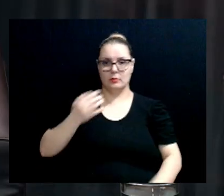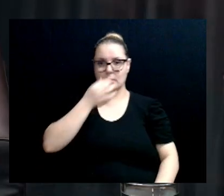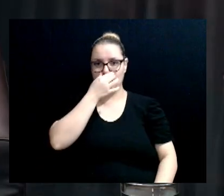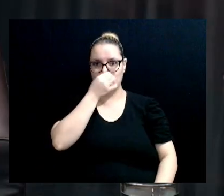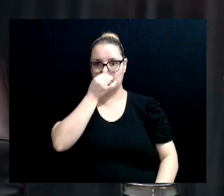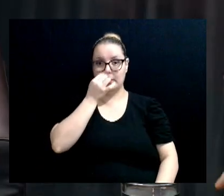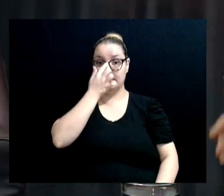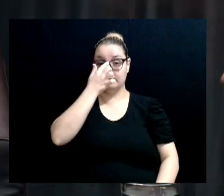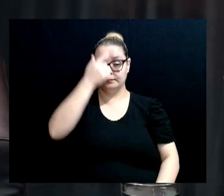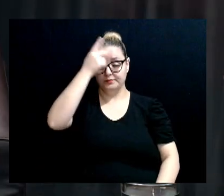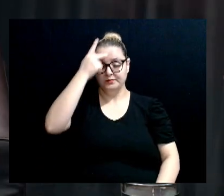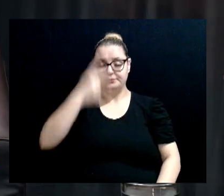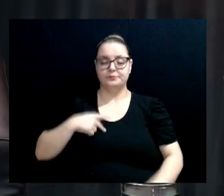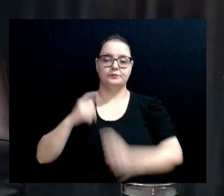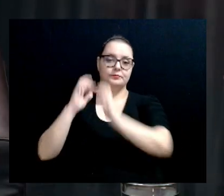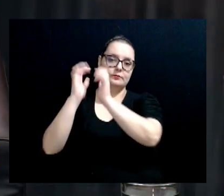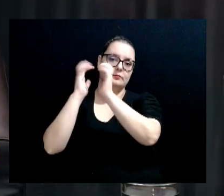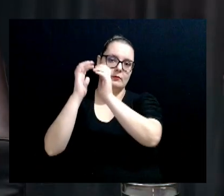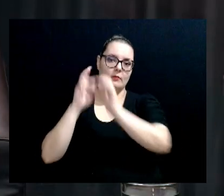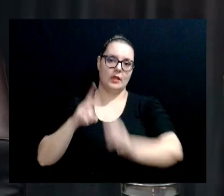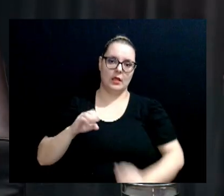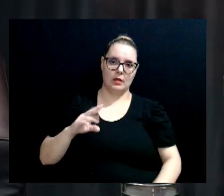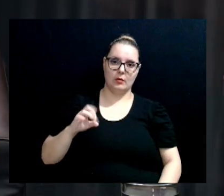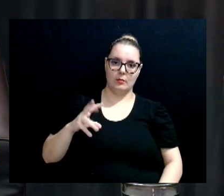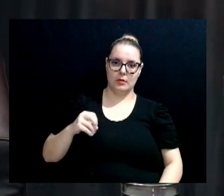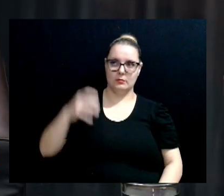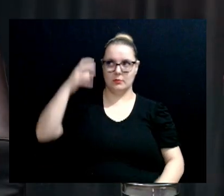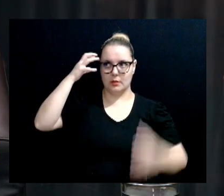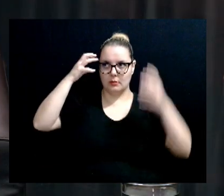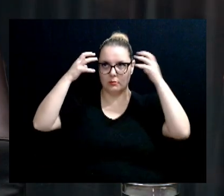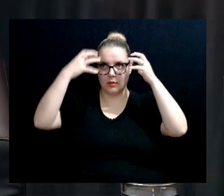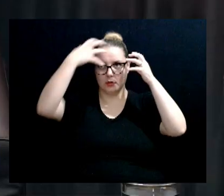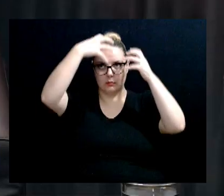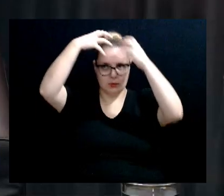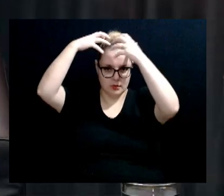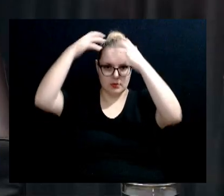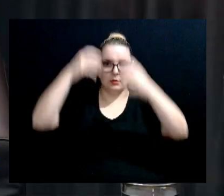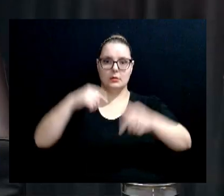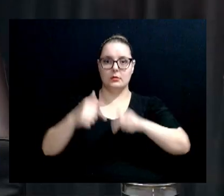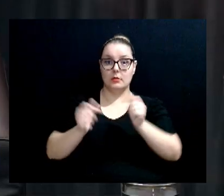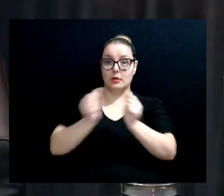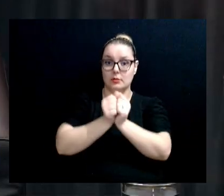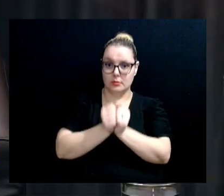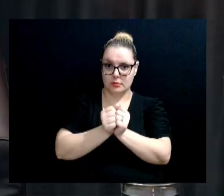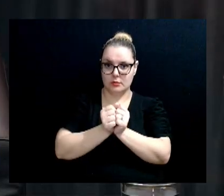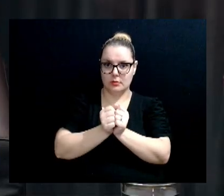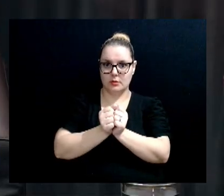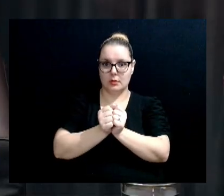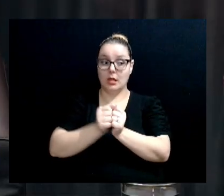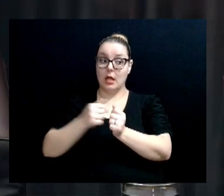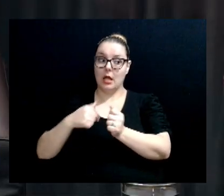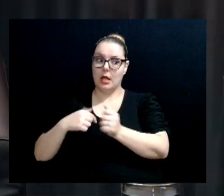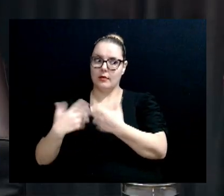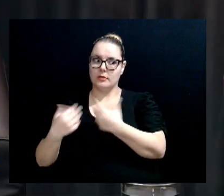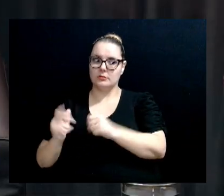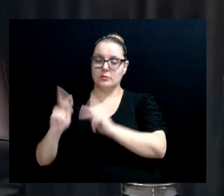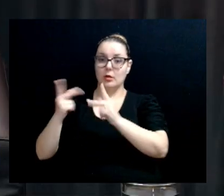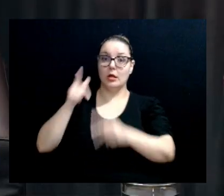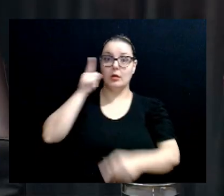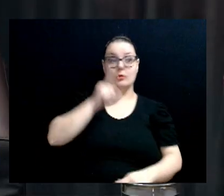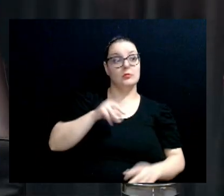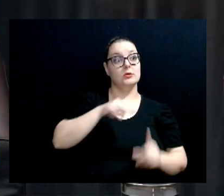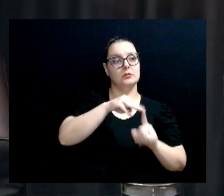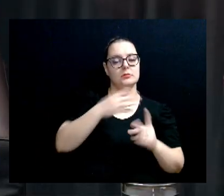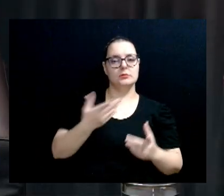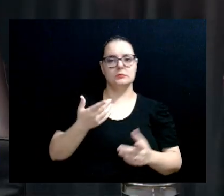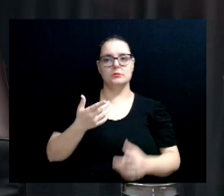de recompensa. São 4 regiões que trabalham juntas ali, que vão entender, olha, eu vou ter um parabéns, eu vou conseguir uma meta. E aí